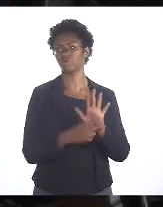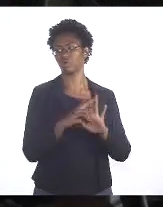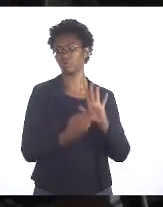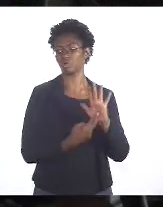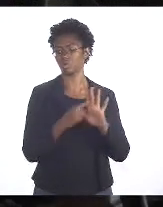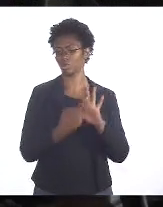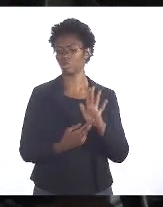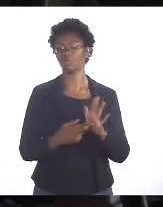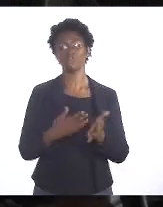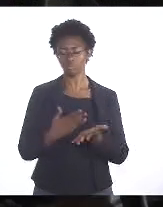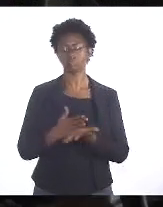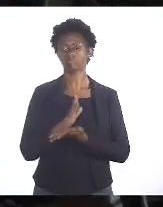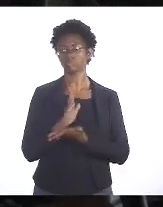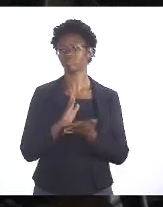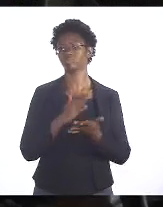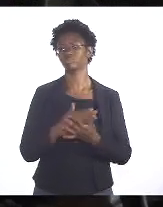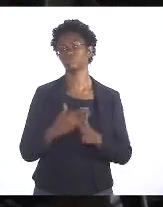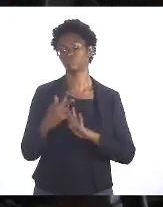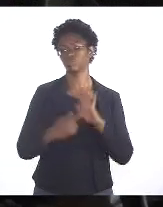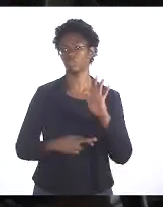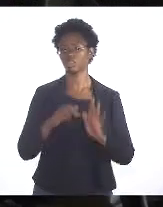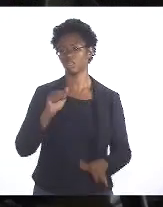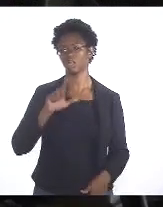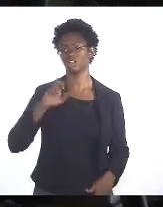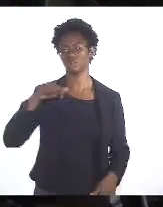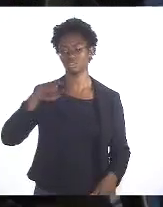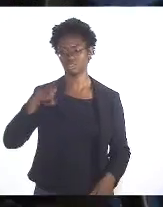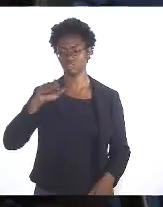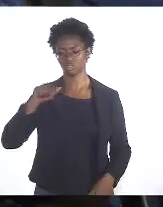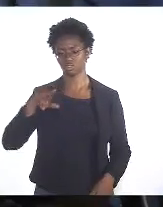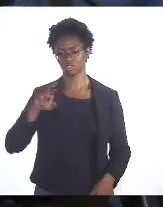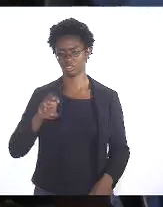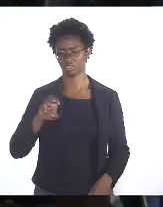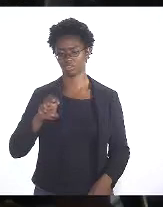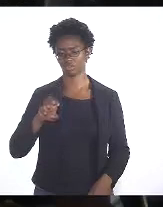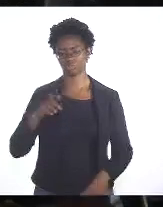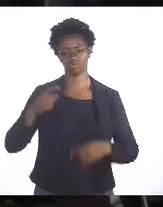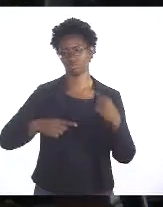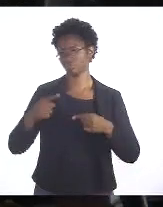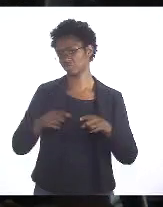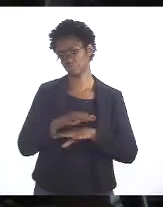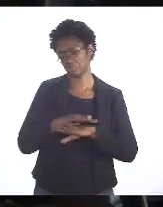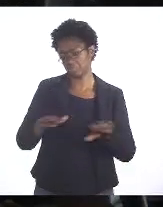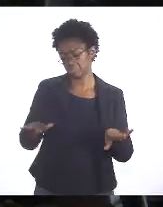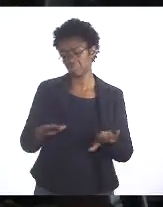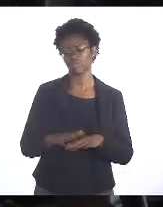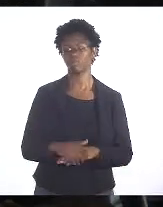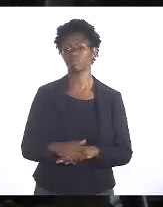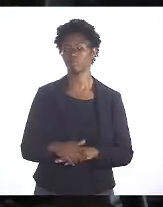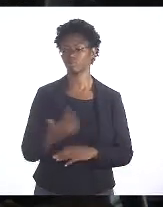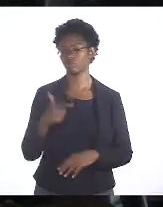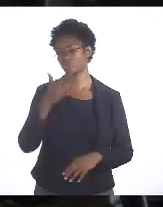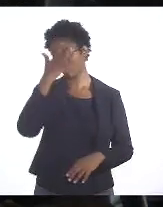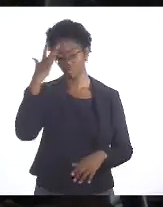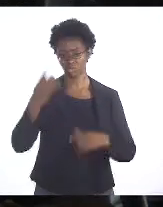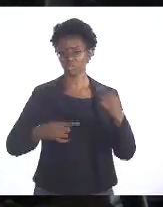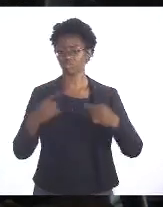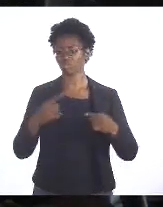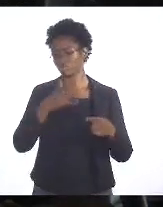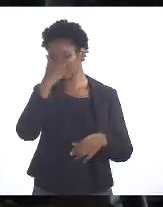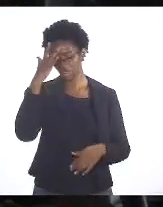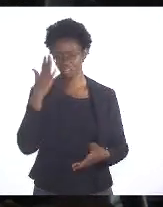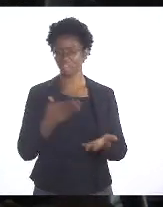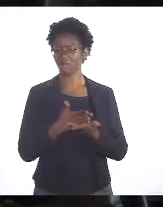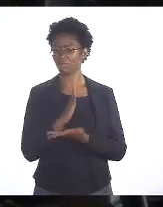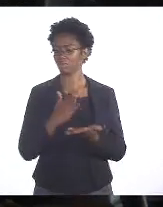favorável, relator deputado Alexandre Freitas. Em discussão, não havendo que queira discutir, encerrada a discussão, em votação, os senhores que aprovam